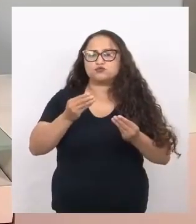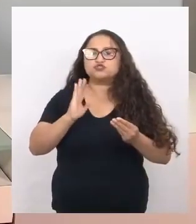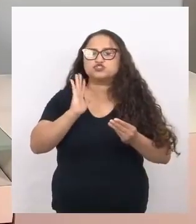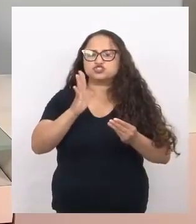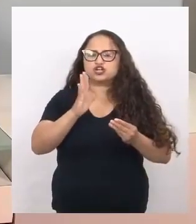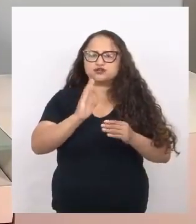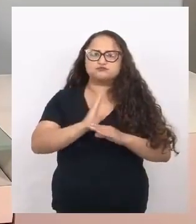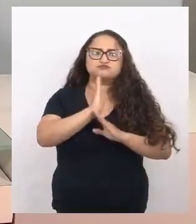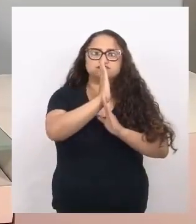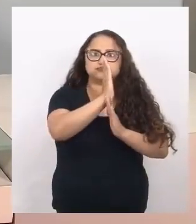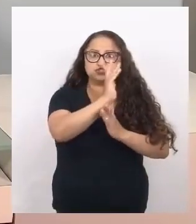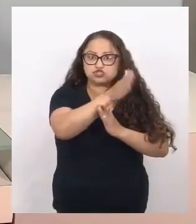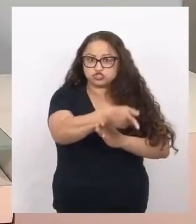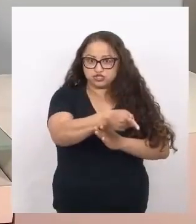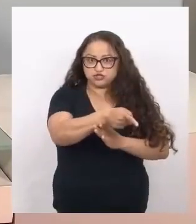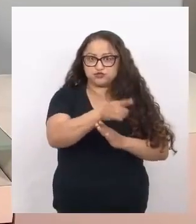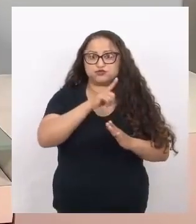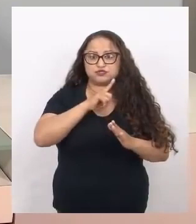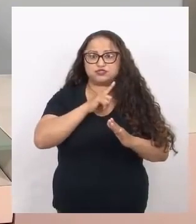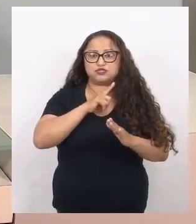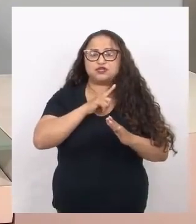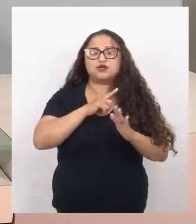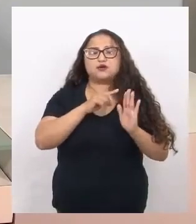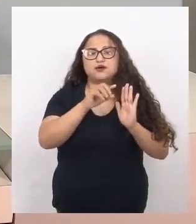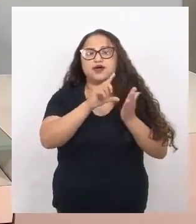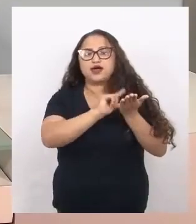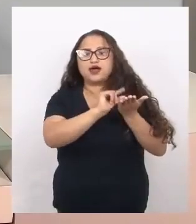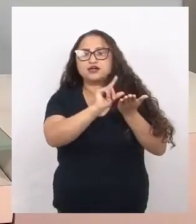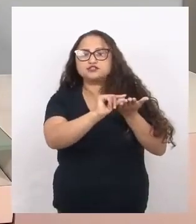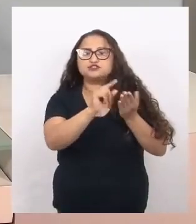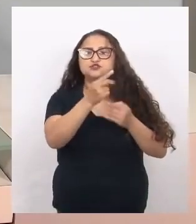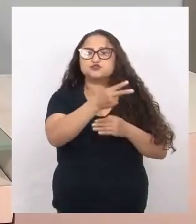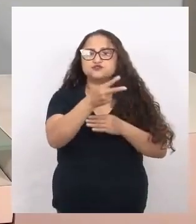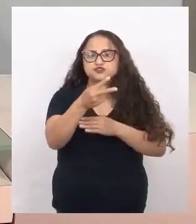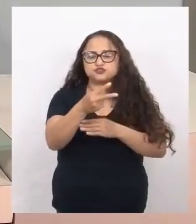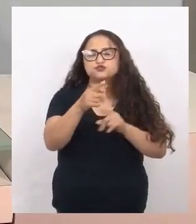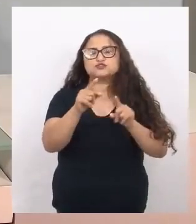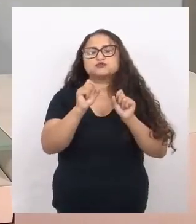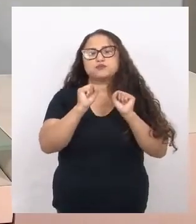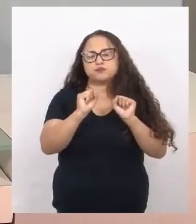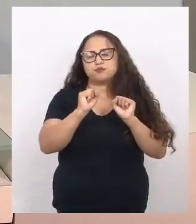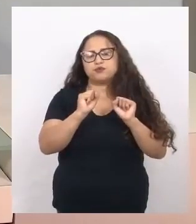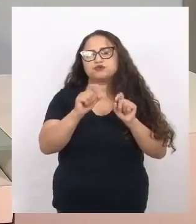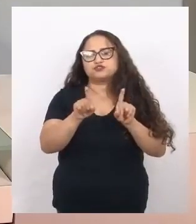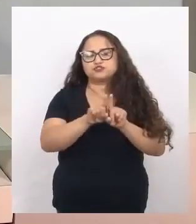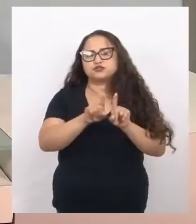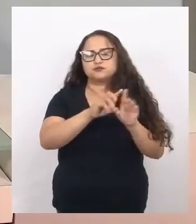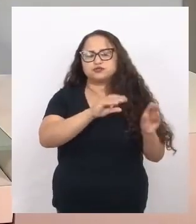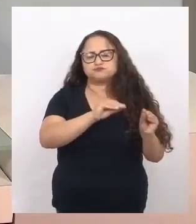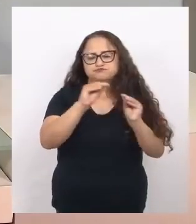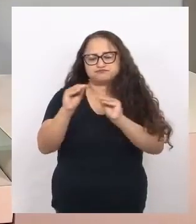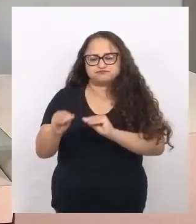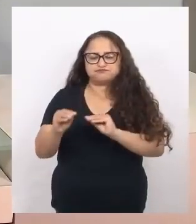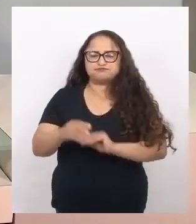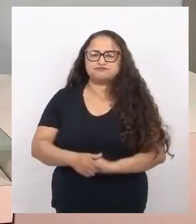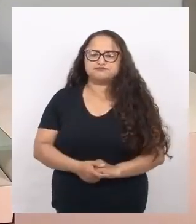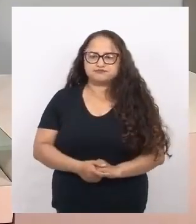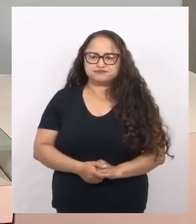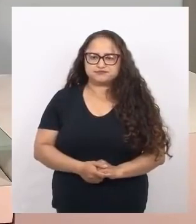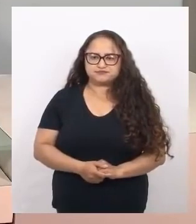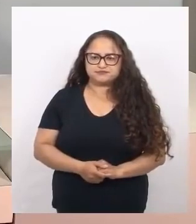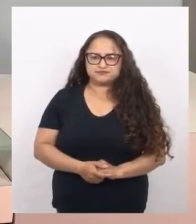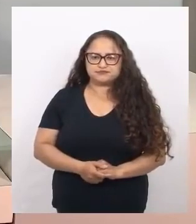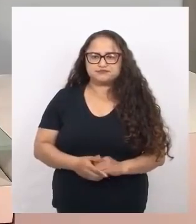compulsoriamente e no período do artigo 22 eles vão poder concorrer também a essa transferência. Bom,